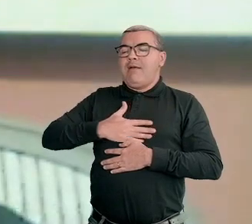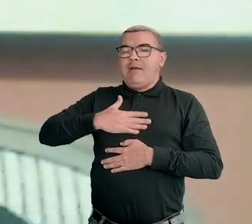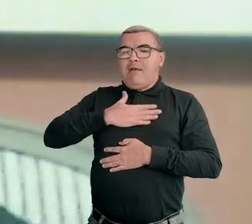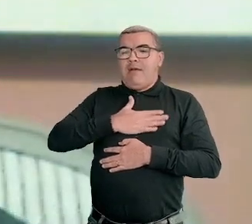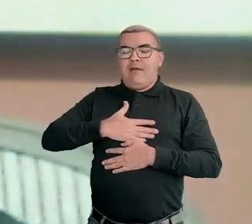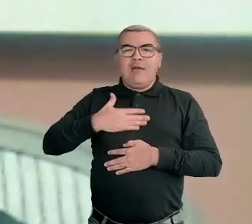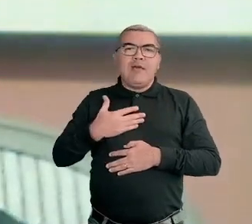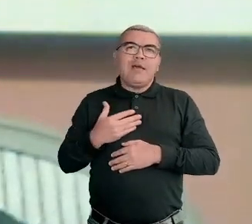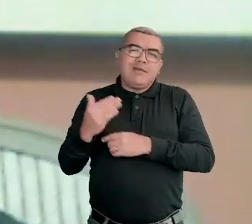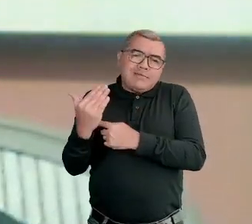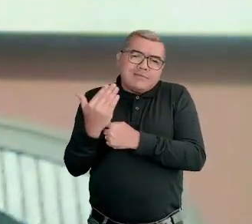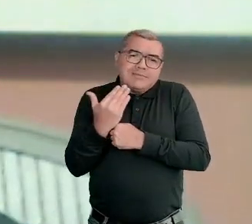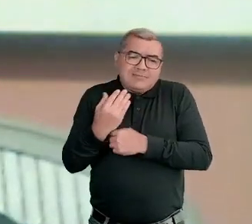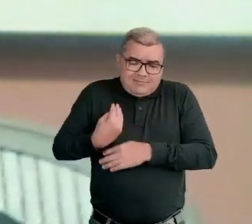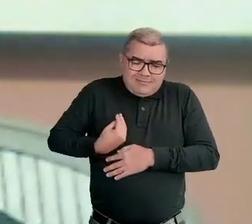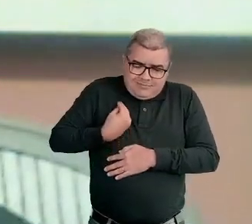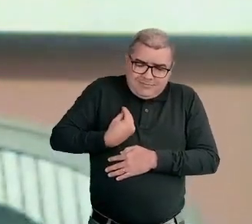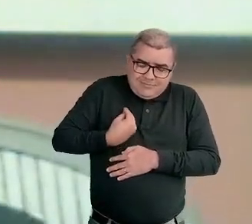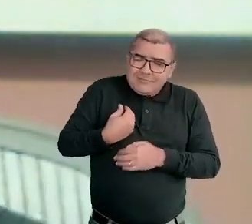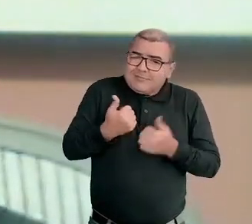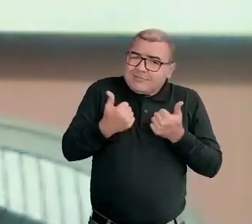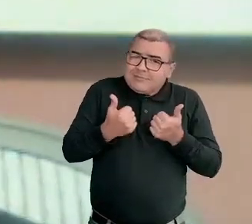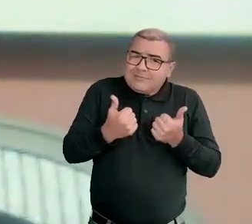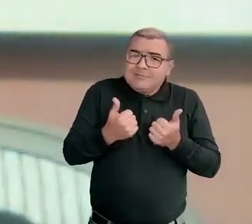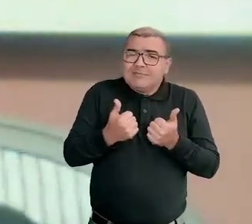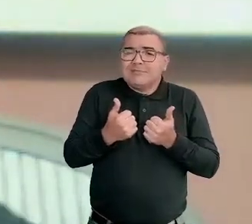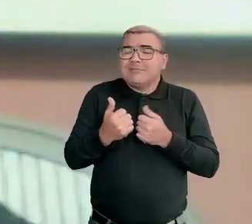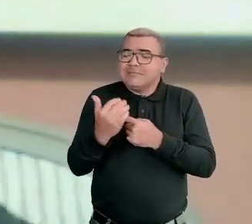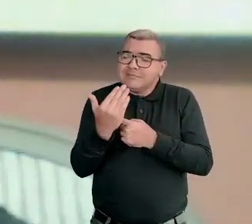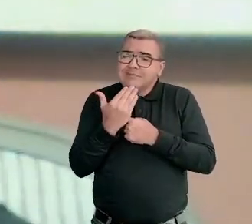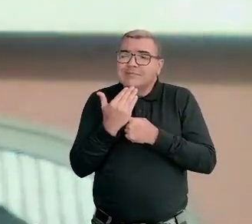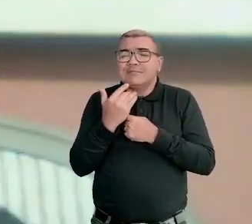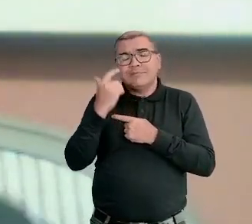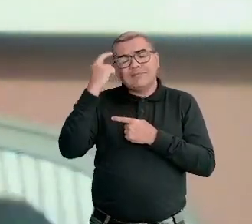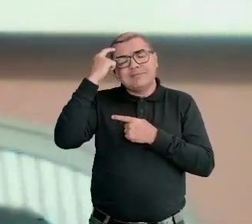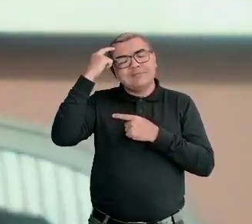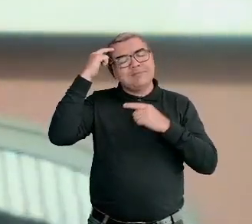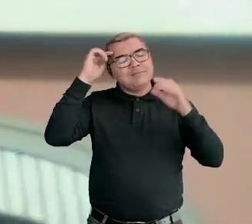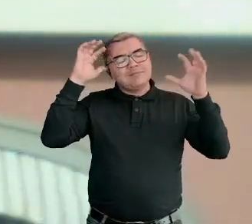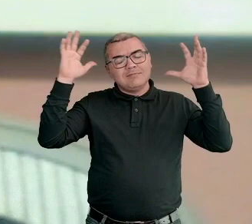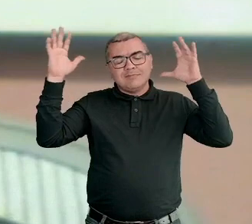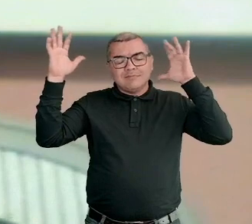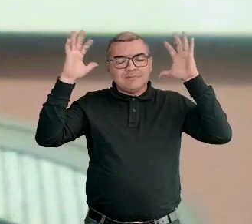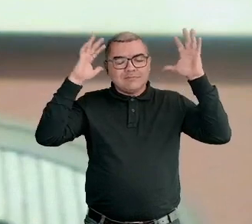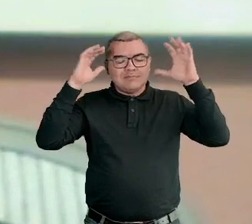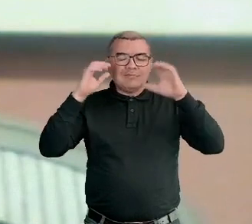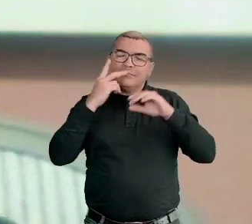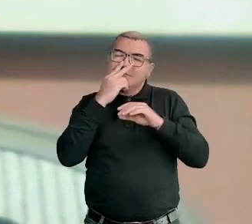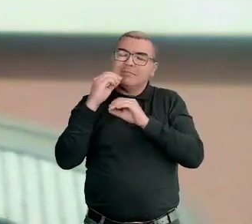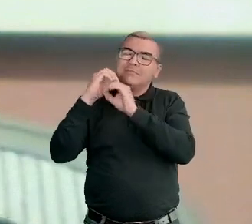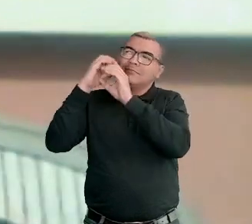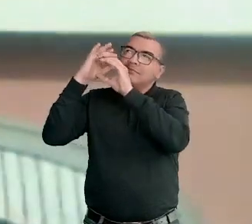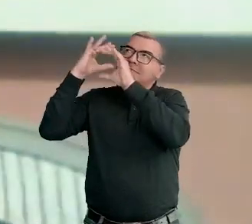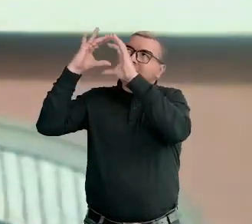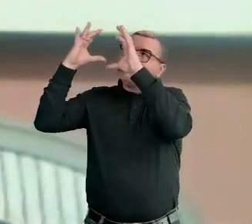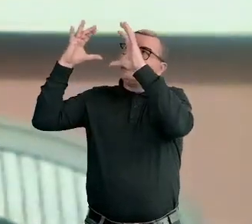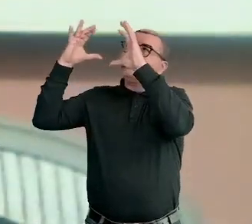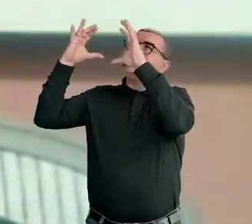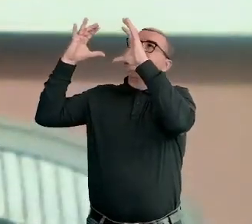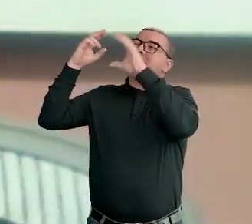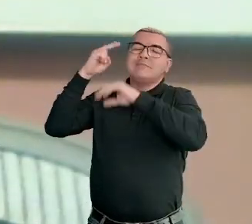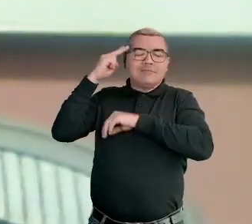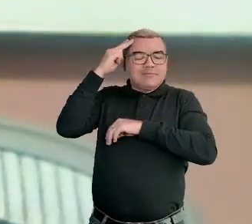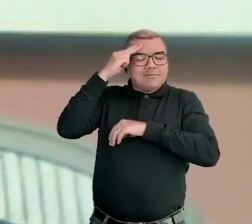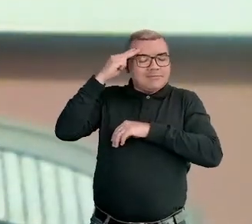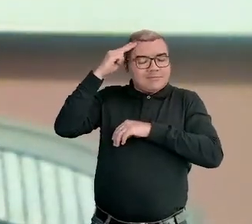que você viva pequenas fantasias que você consegue transformar em realidade.